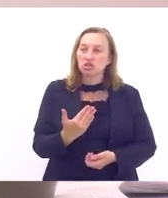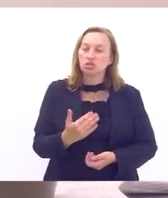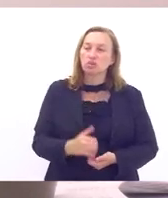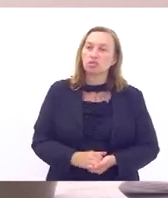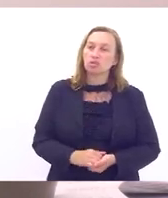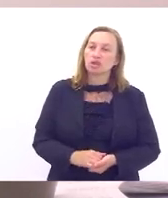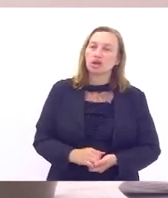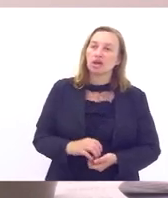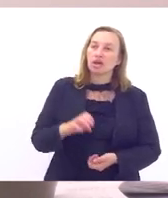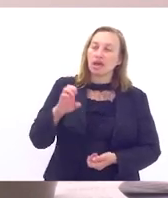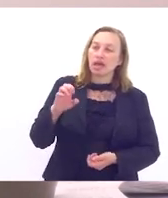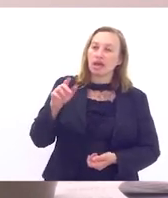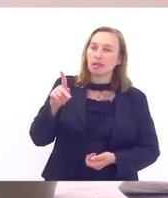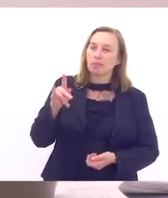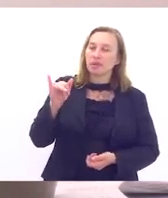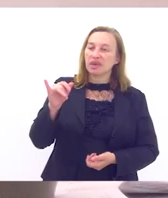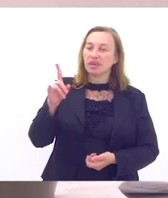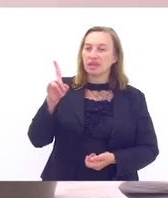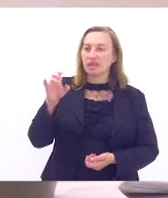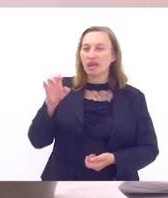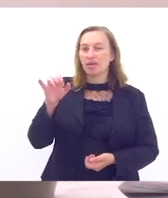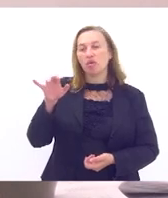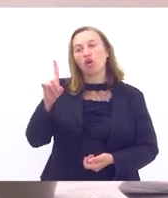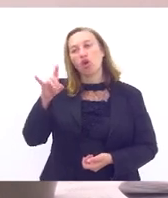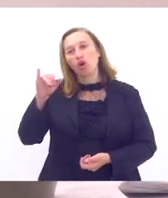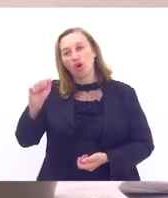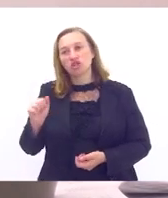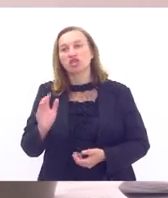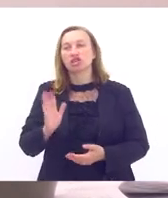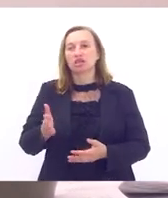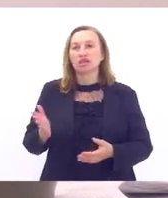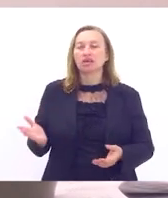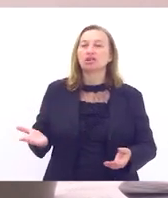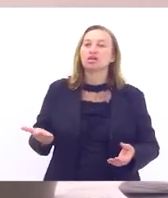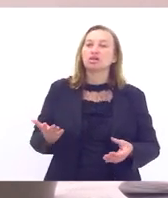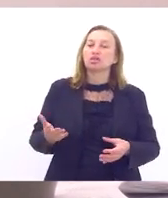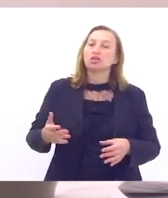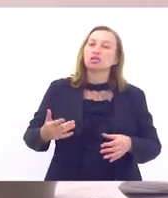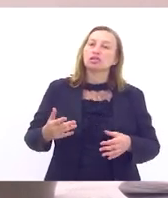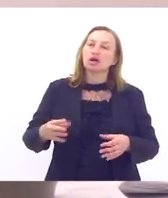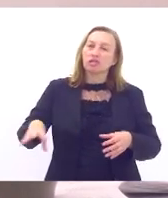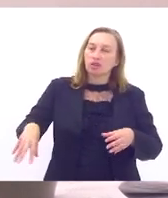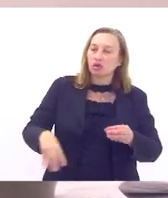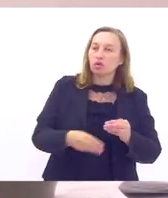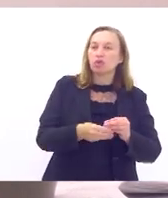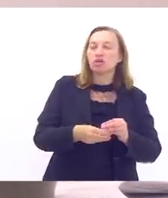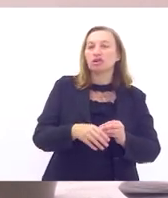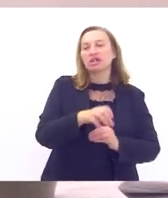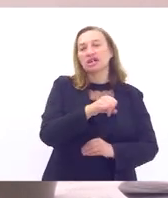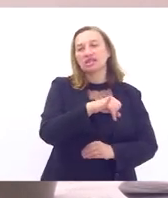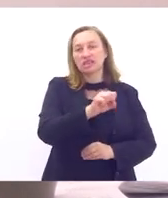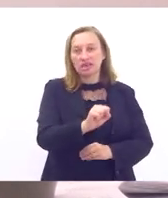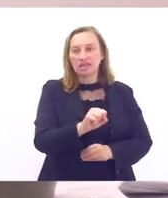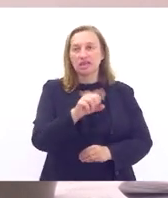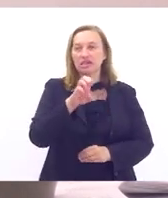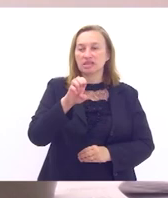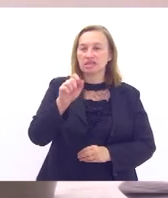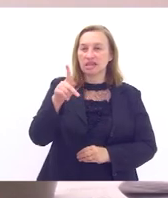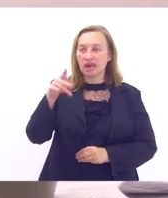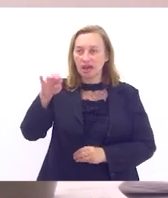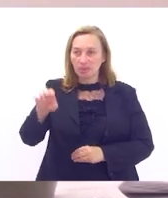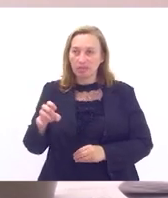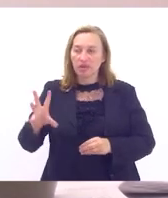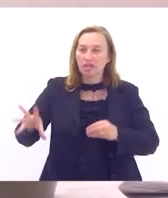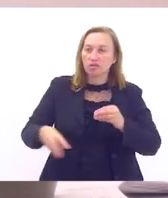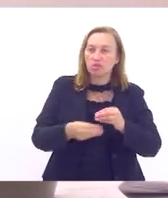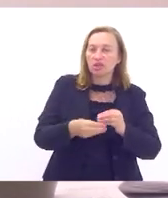Ambiental, inclusive, disse que estava num processo de alinhamento entre a SES e a SEAP para, no âmbito da implantação